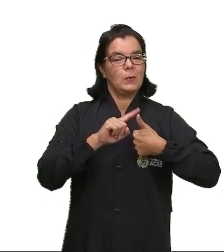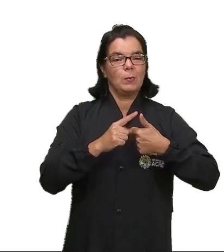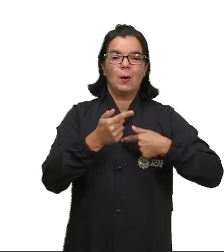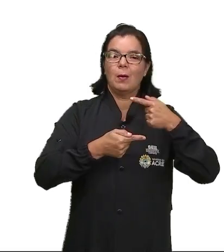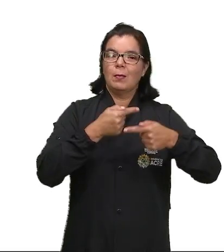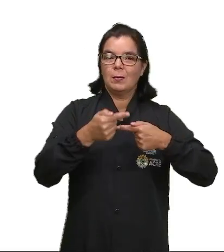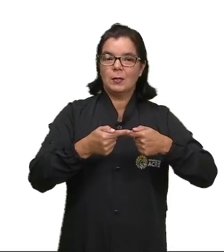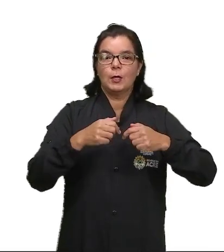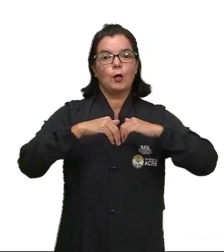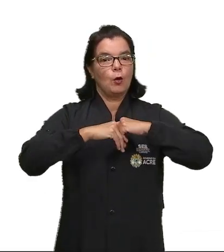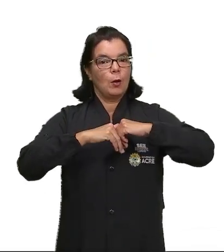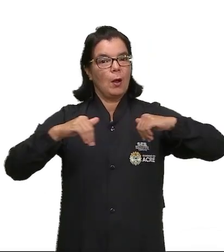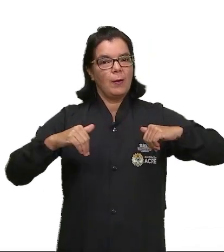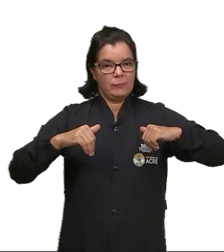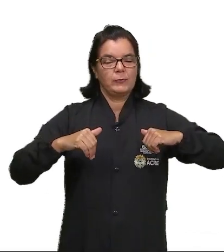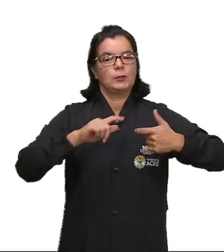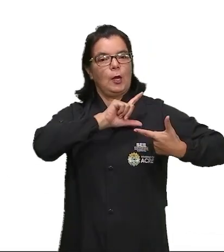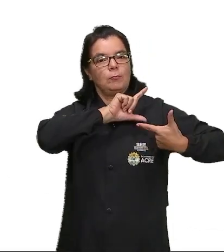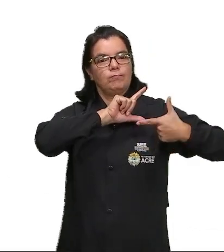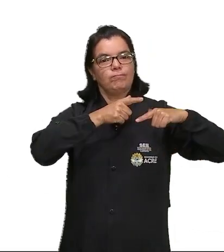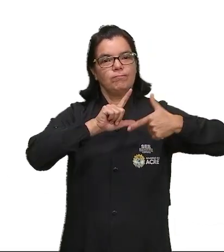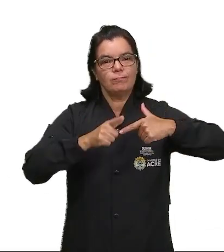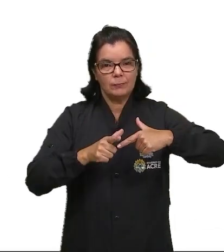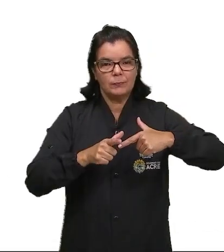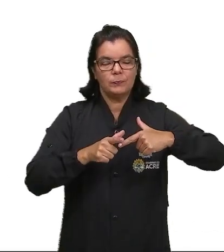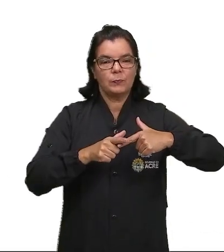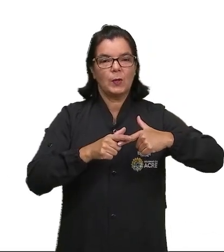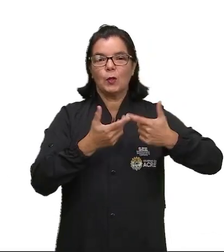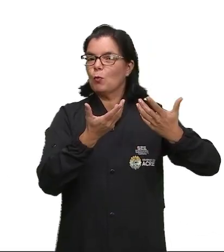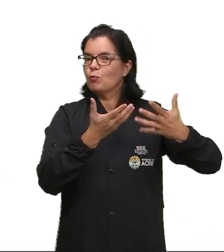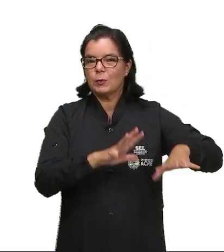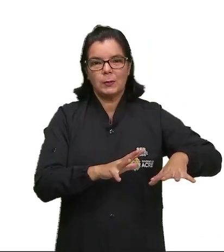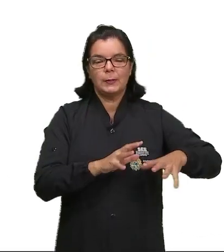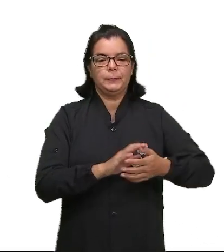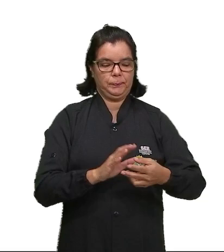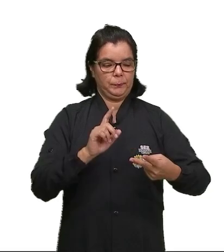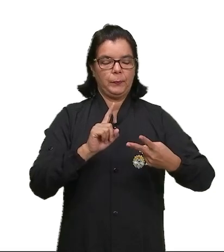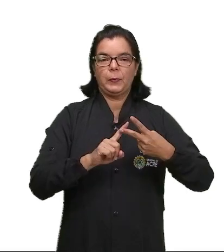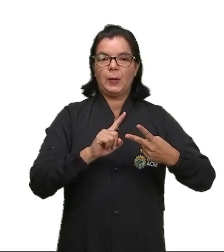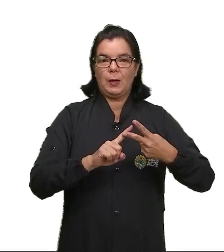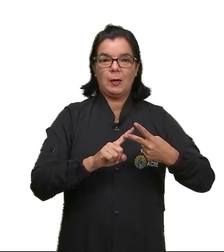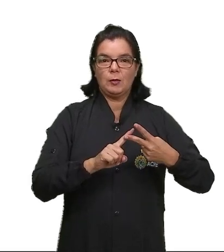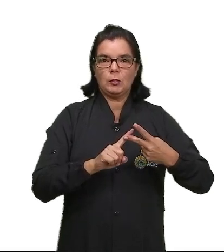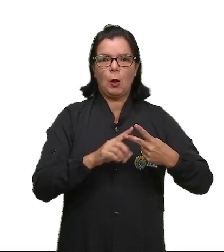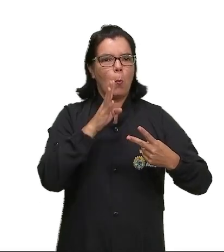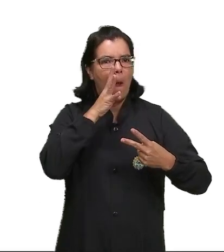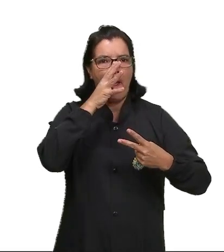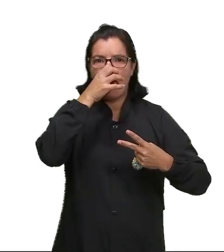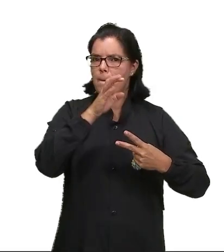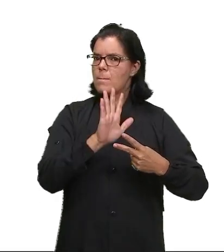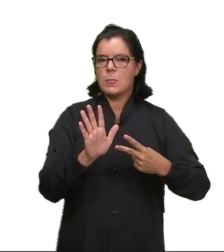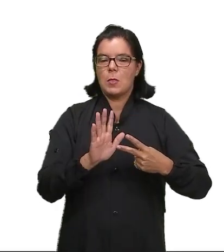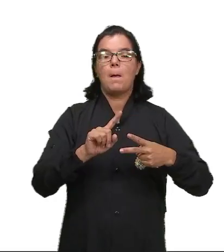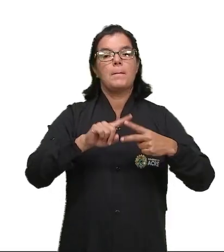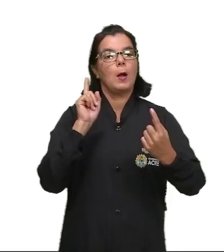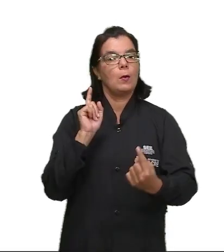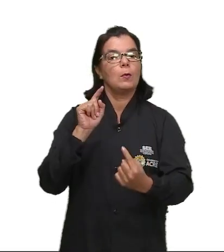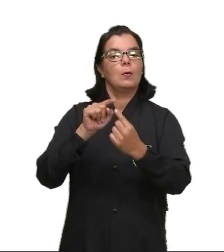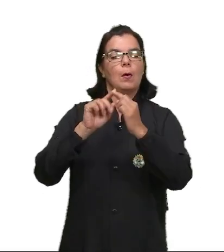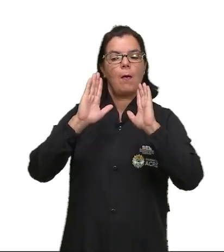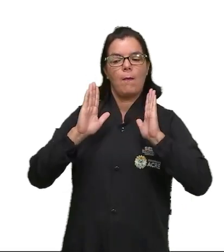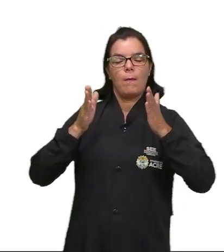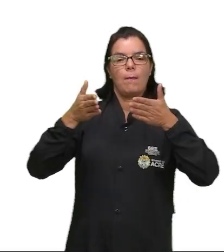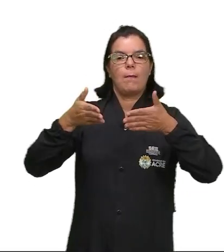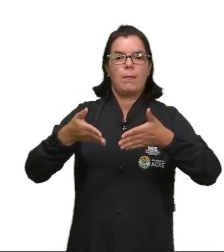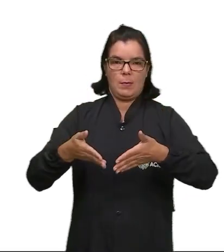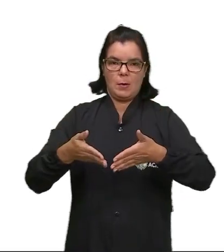queria quebrar a tradição, negar a tradição. A segunda não é tão rebelde. O objetivo dela é voltar